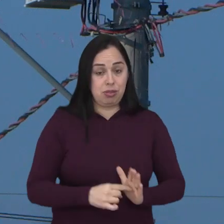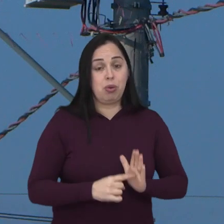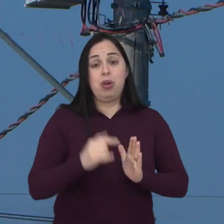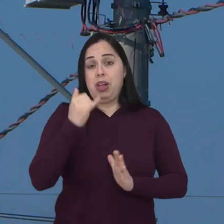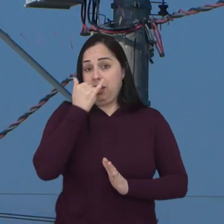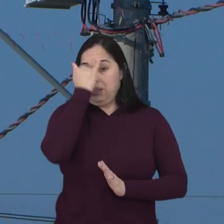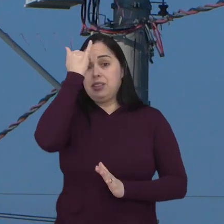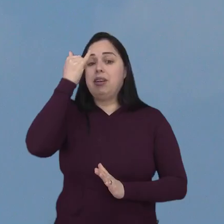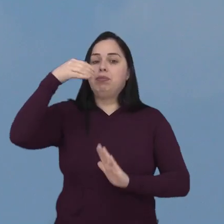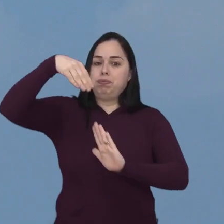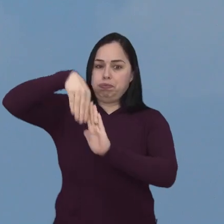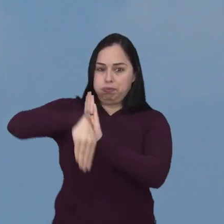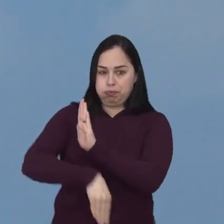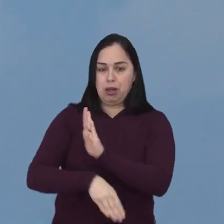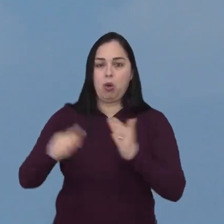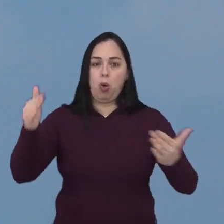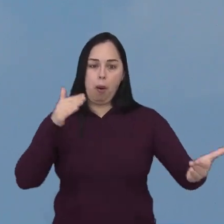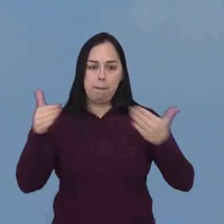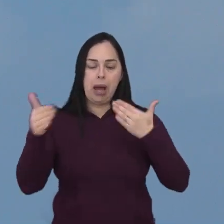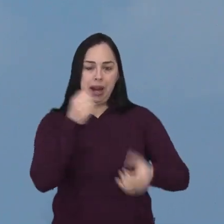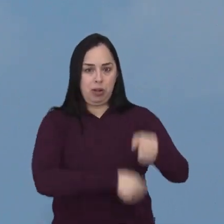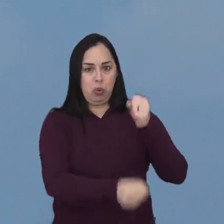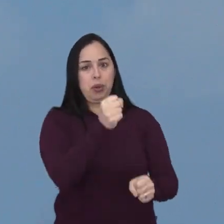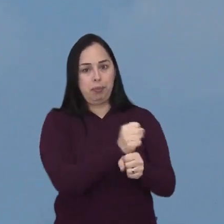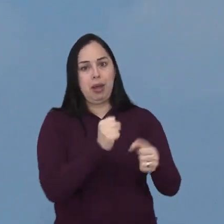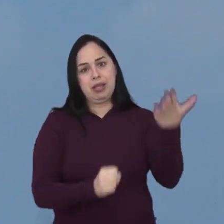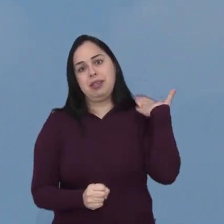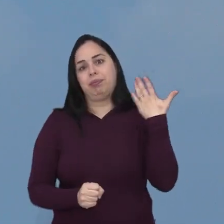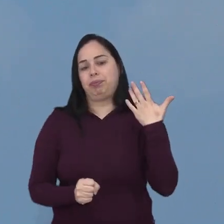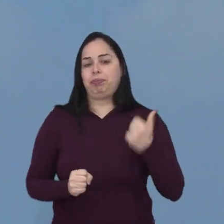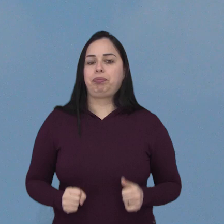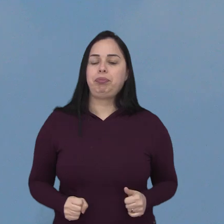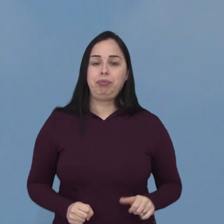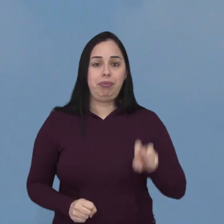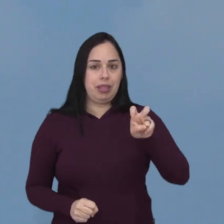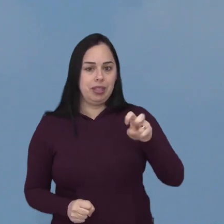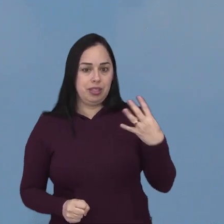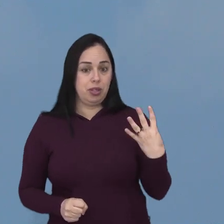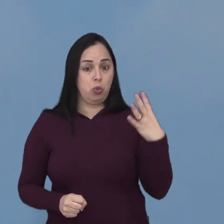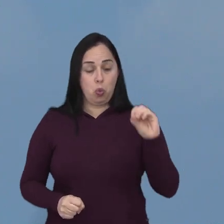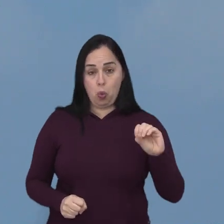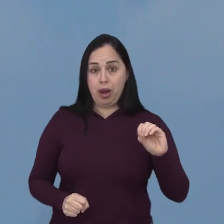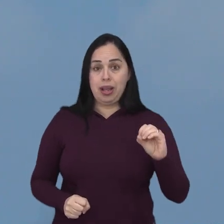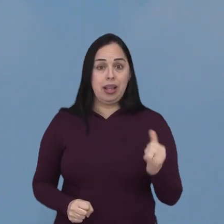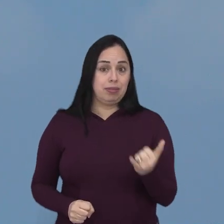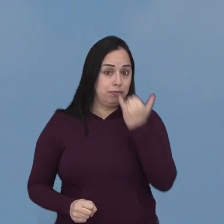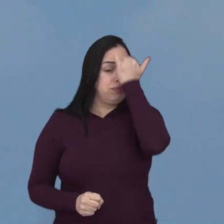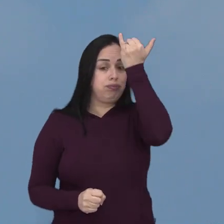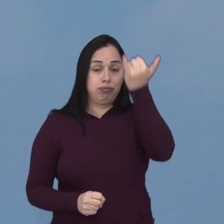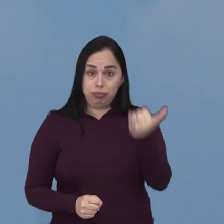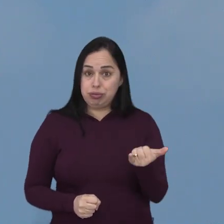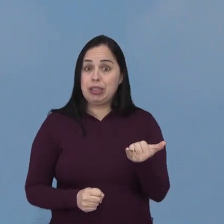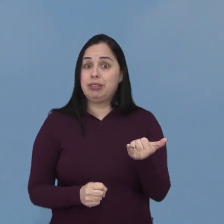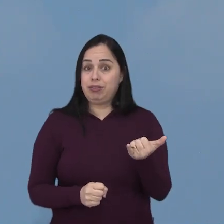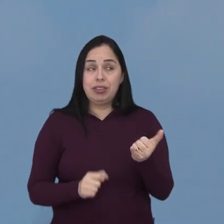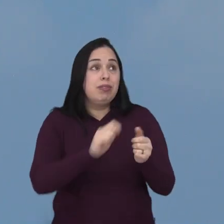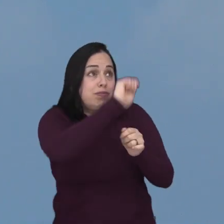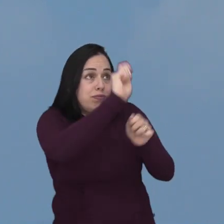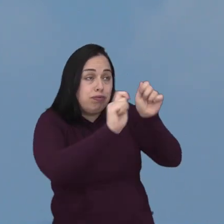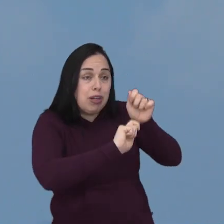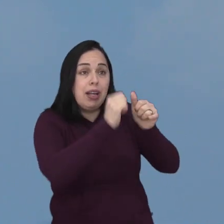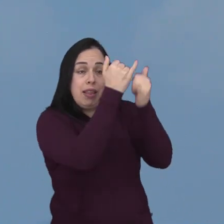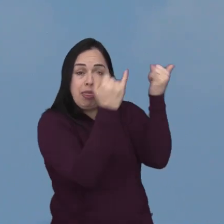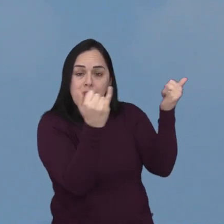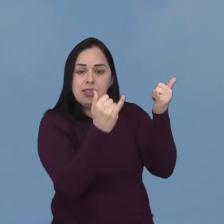número de ocorrências na região em relação ao mesmo período do ano passado, quando 540 acidentes com pipas